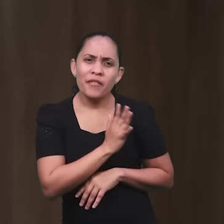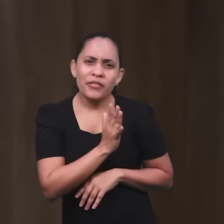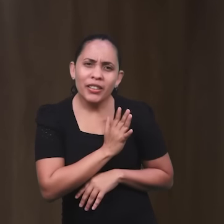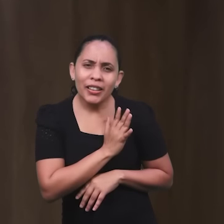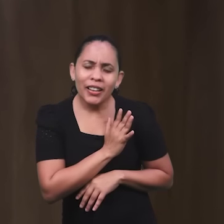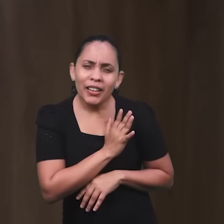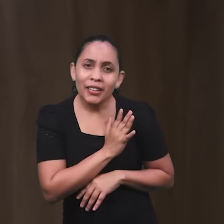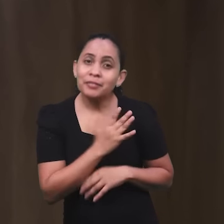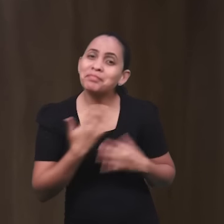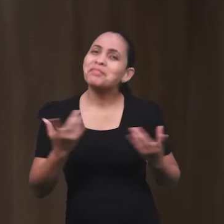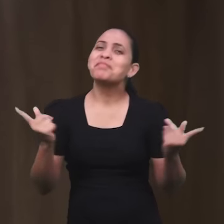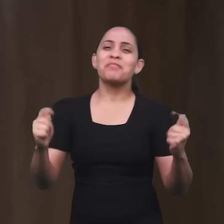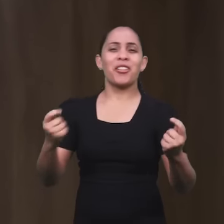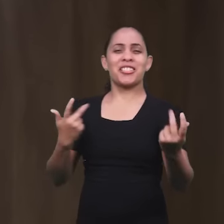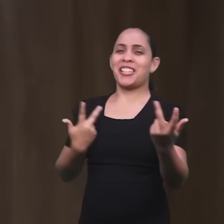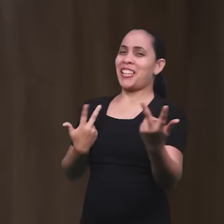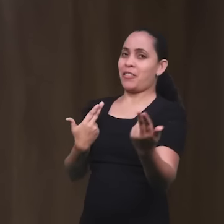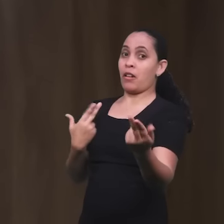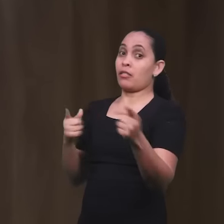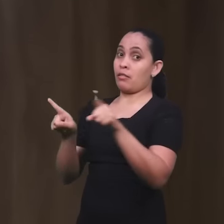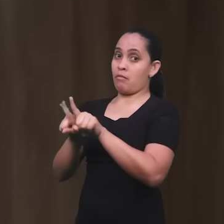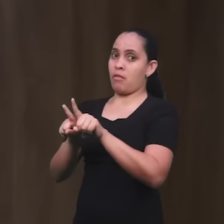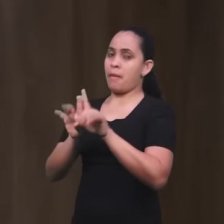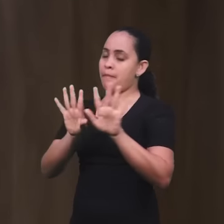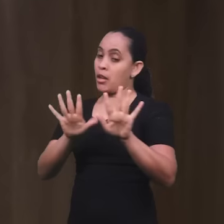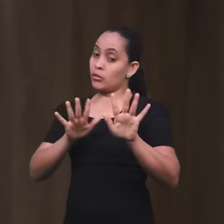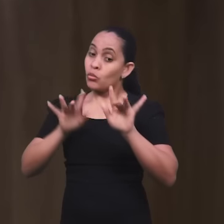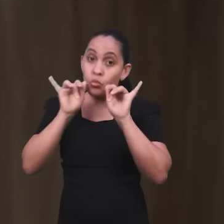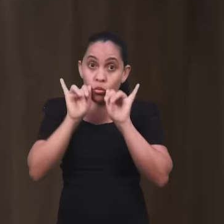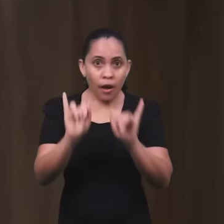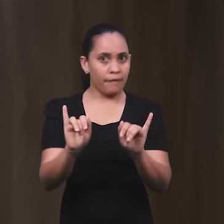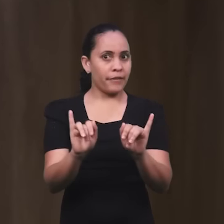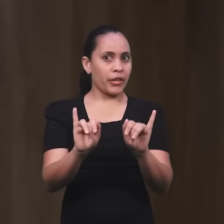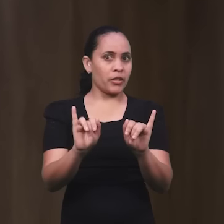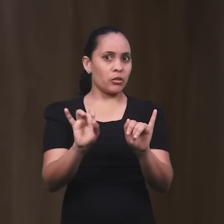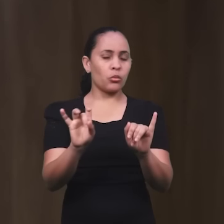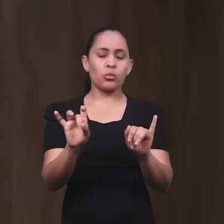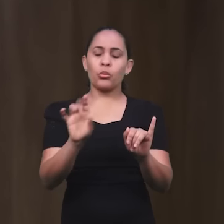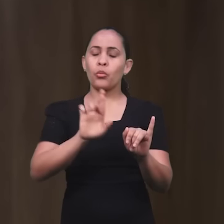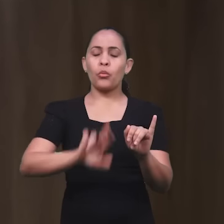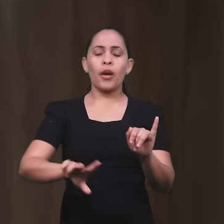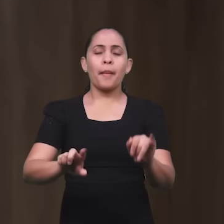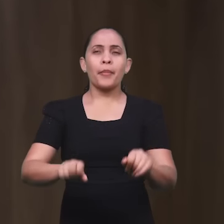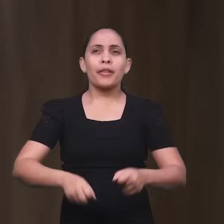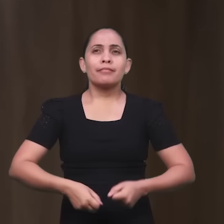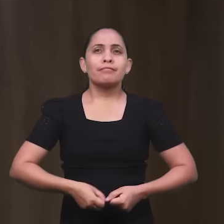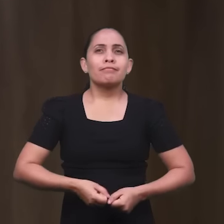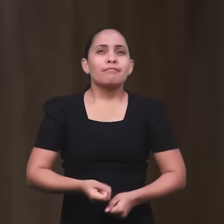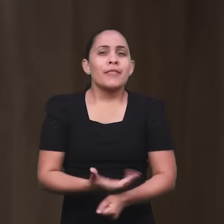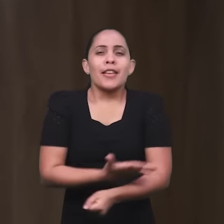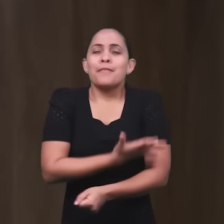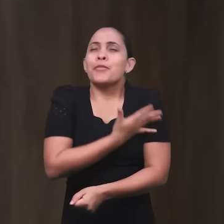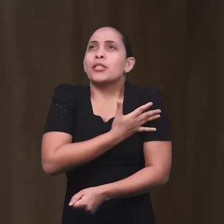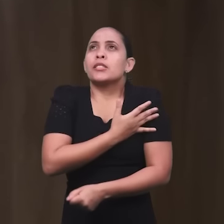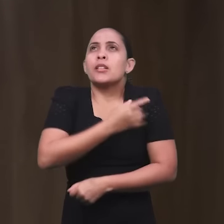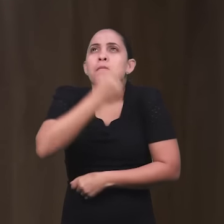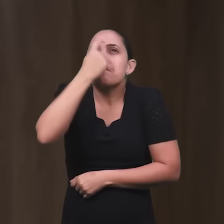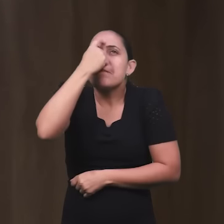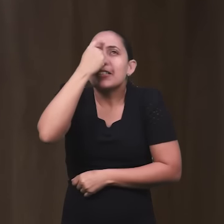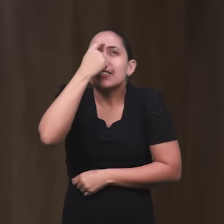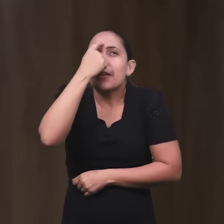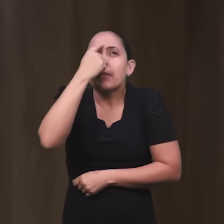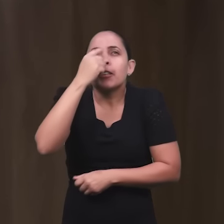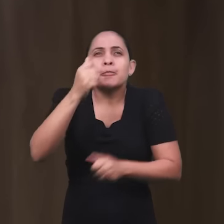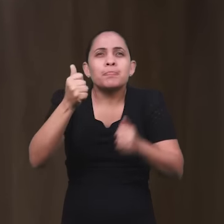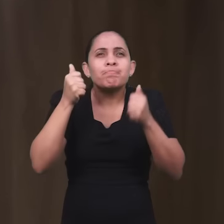você pode falar a mesma coisa, mas um alerta, não é por emoção, não é um pensamento